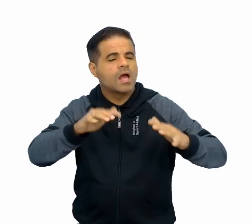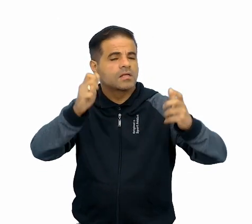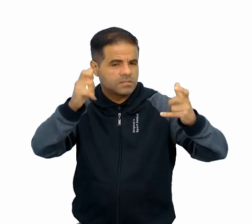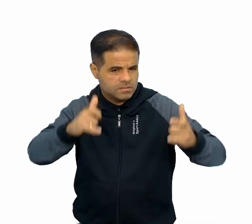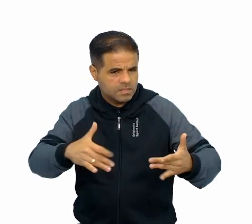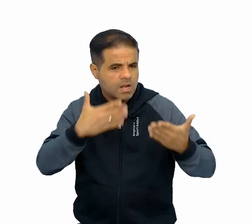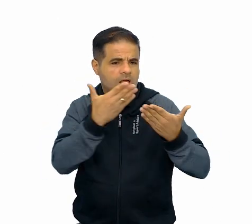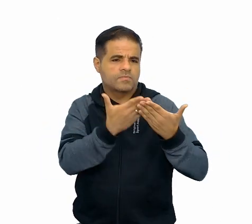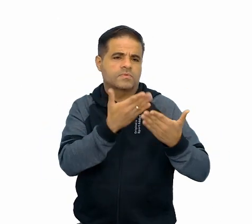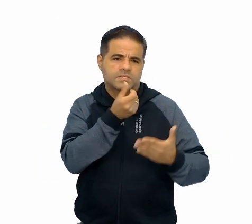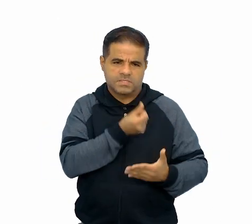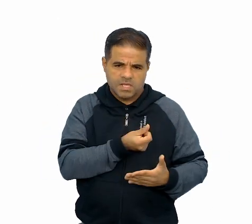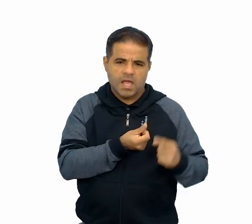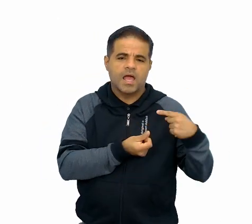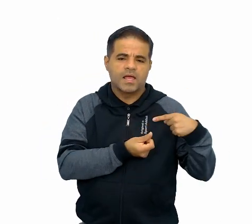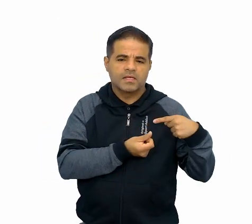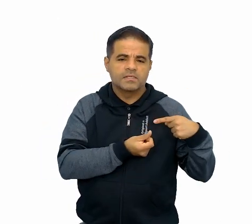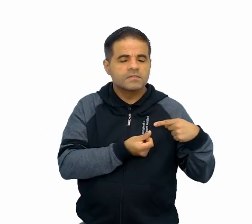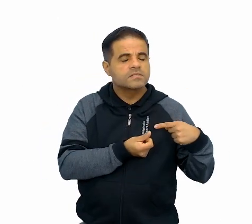aula 6.